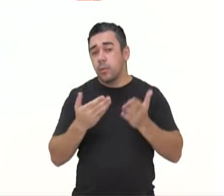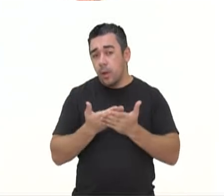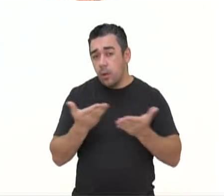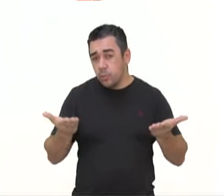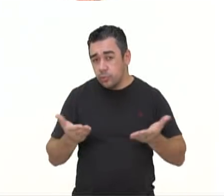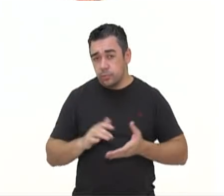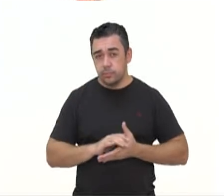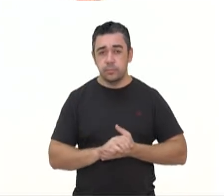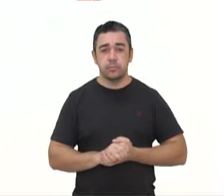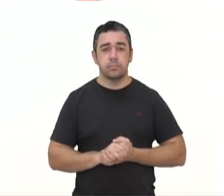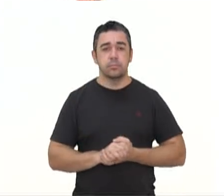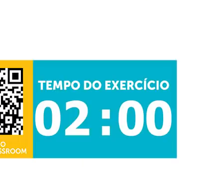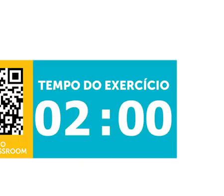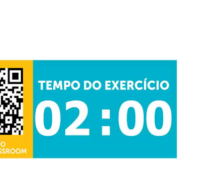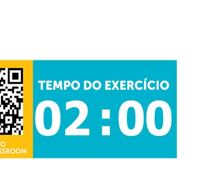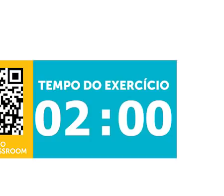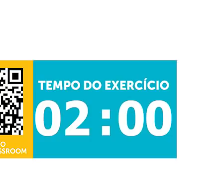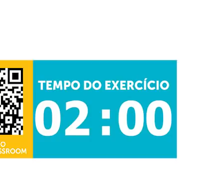hoje.